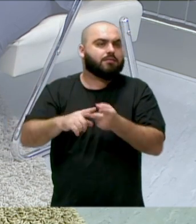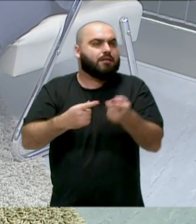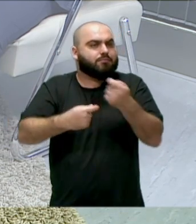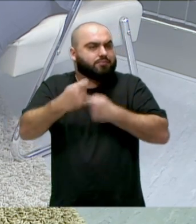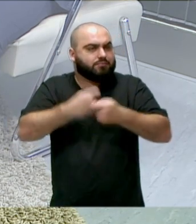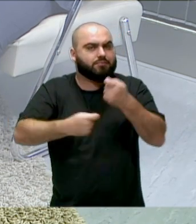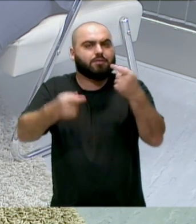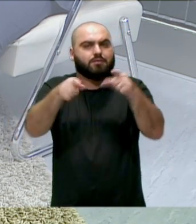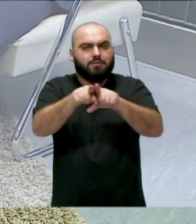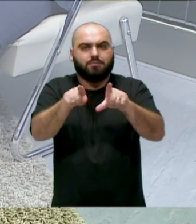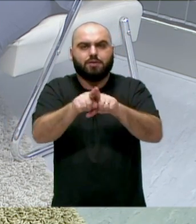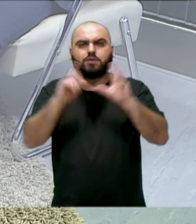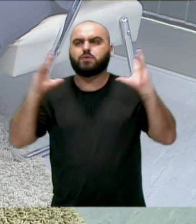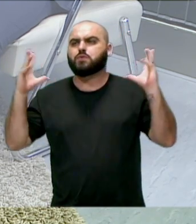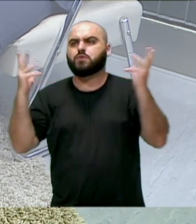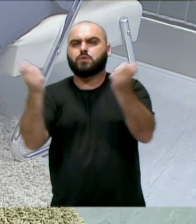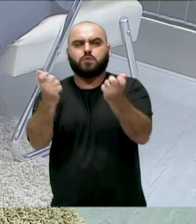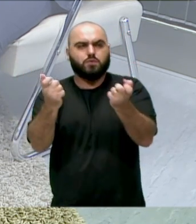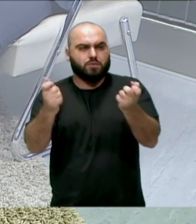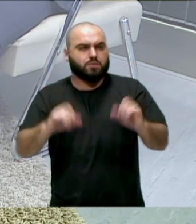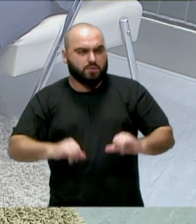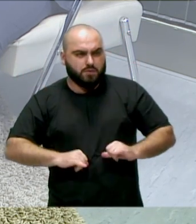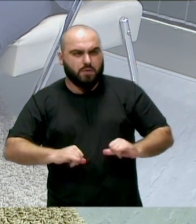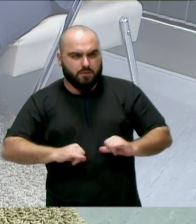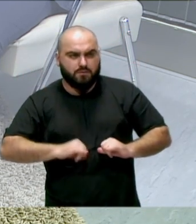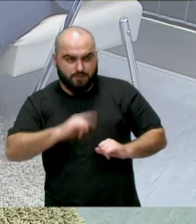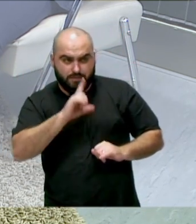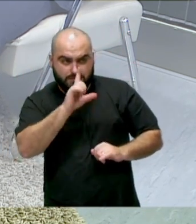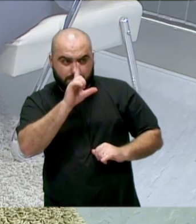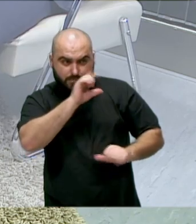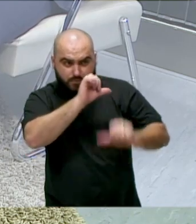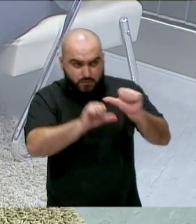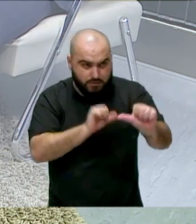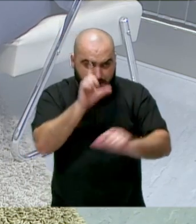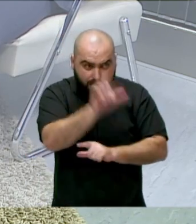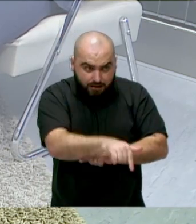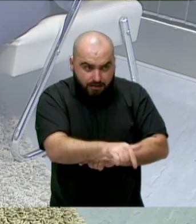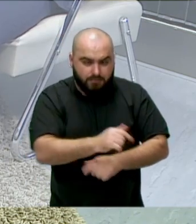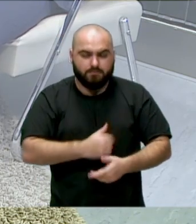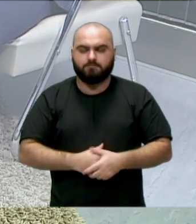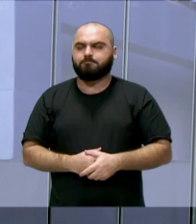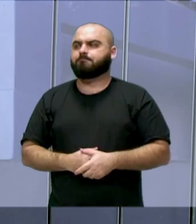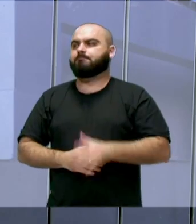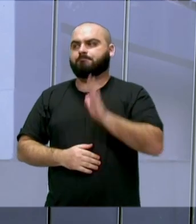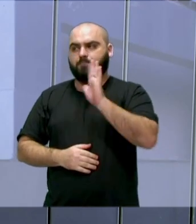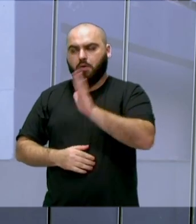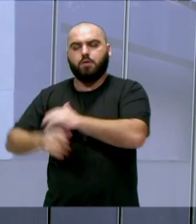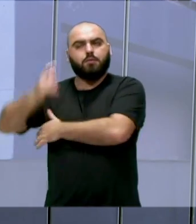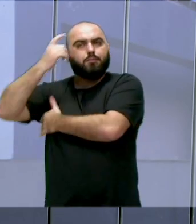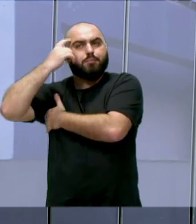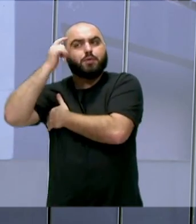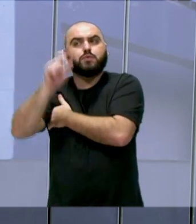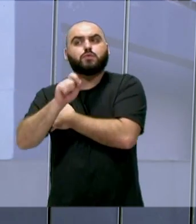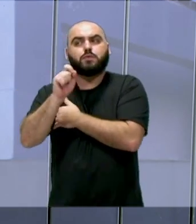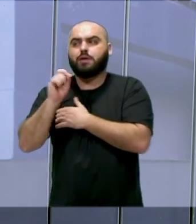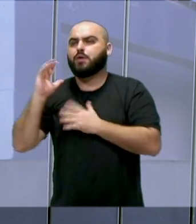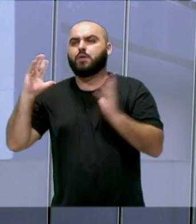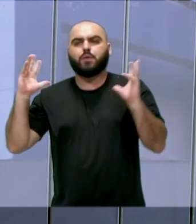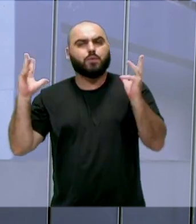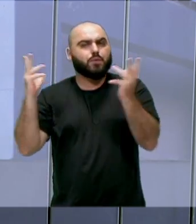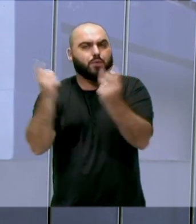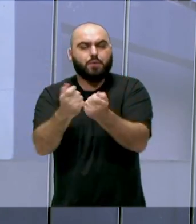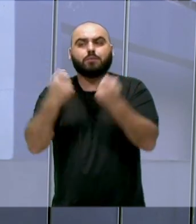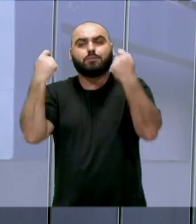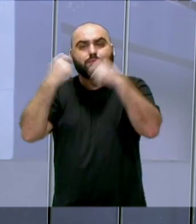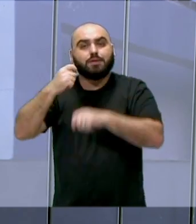econômicas, todos sofrem alteração, vereador. Eu penso, Maurício, que todos nós deveríamos estar passando por essa experiência